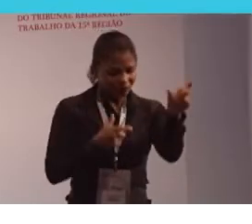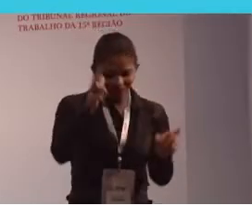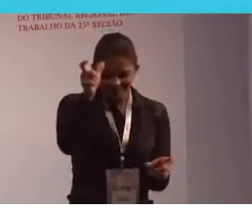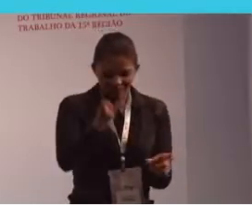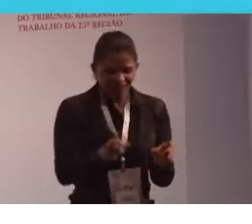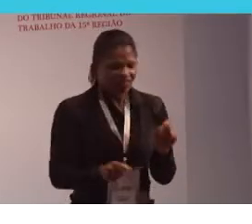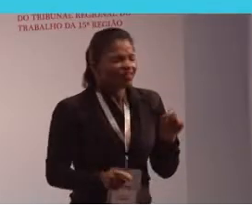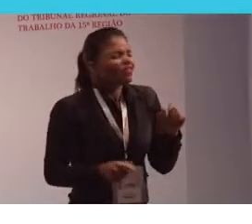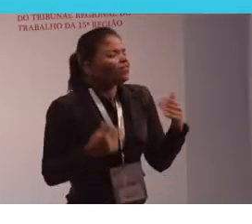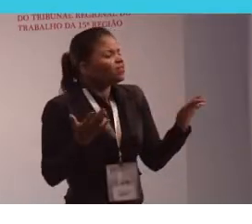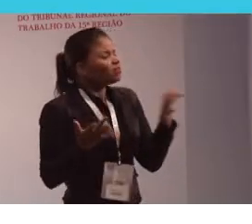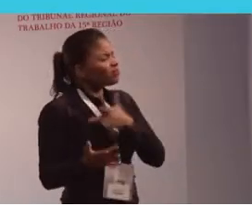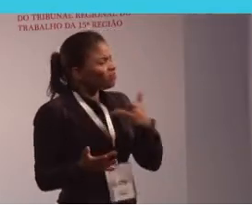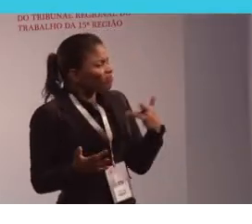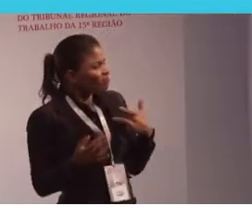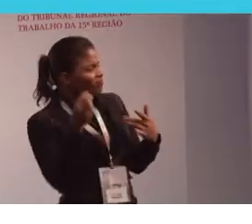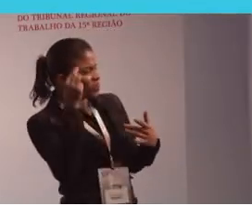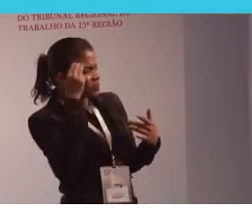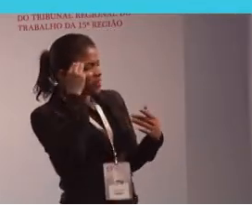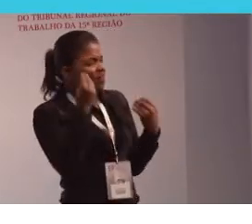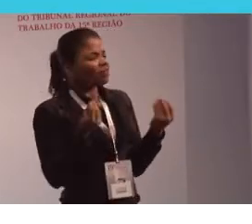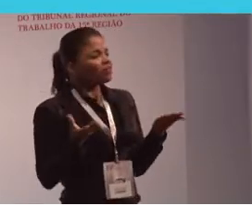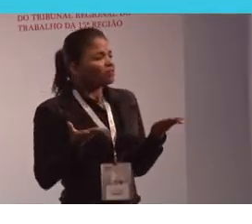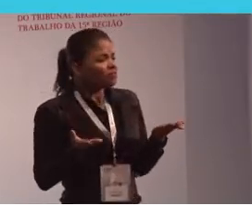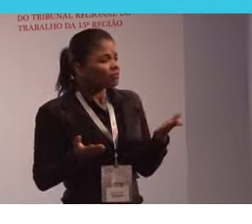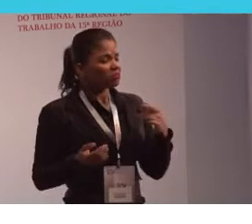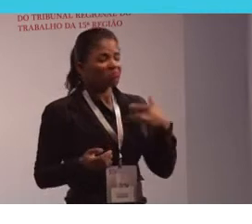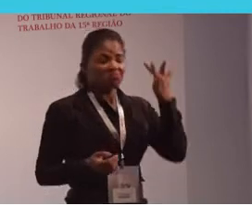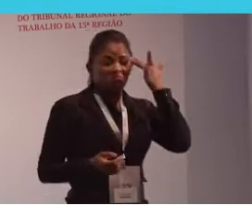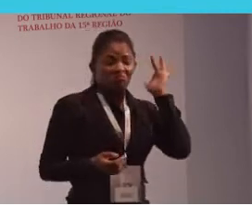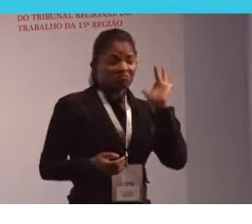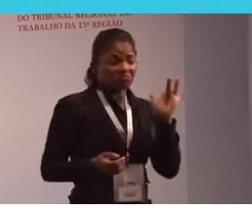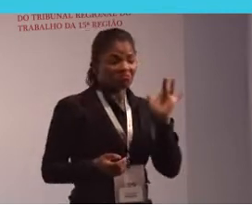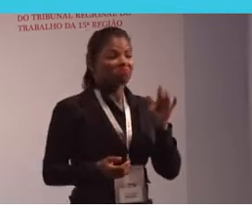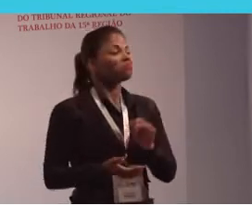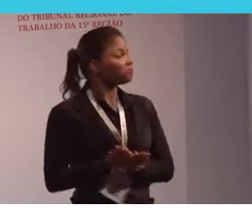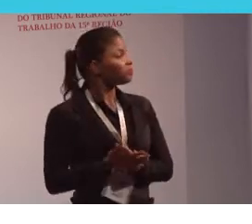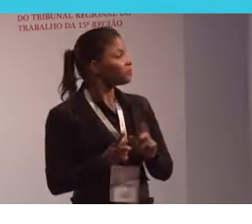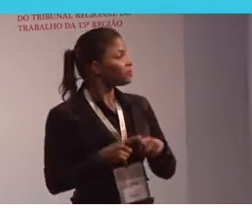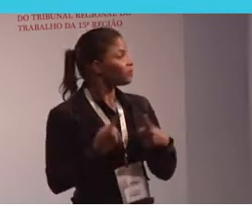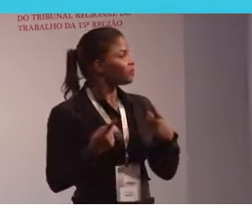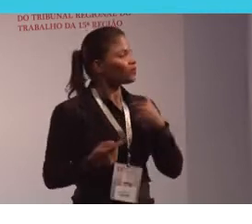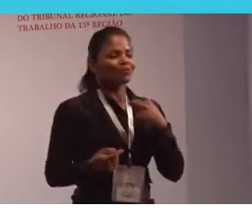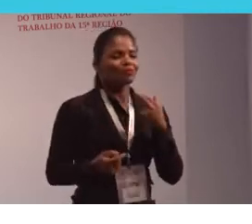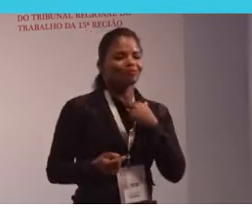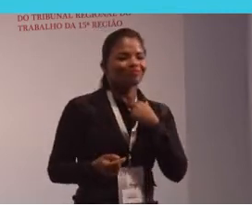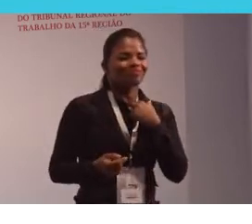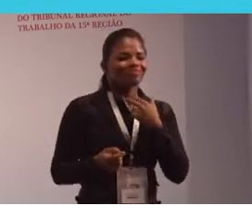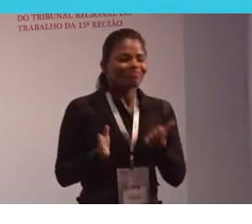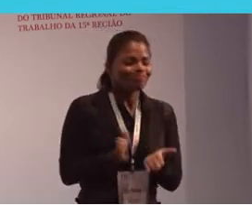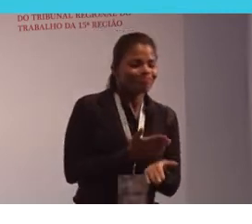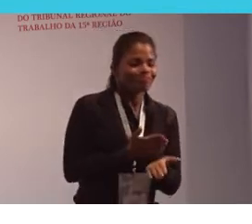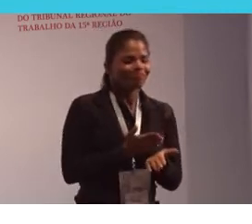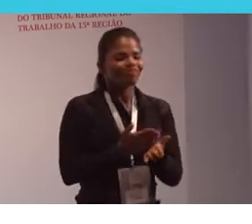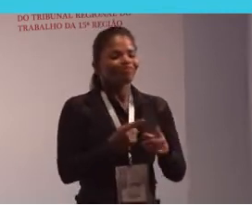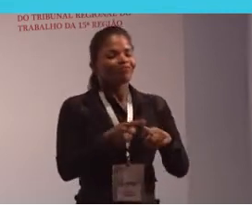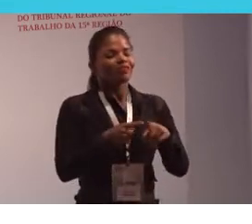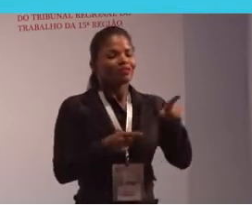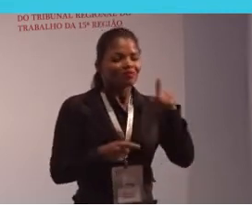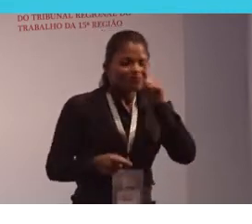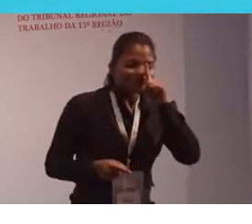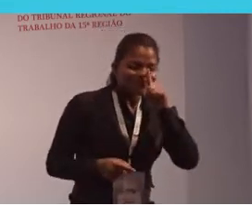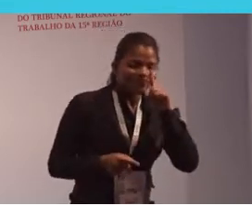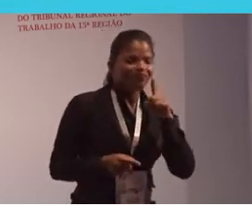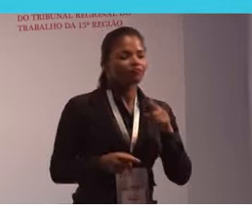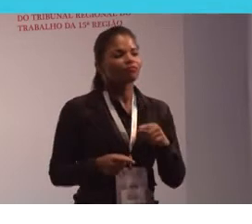o que, que isso tem a ver com saúde mental? O fato que a gente ainda não sabe, né? Mas eu não posso descartar que esses fatores de risco se